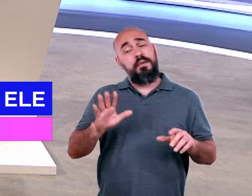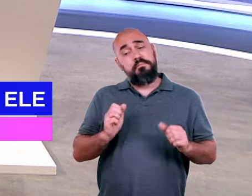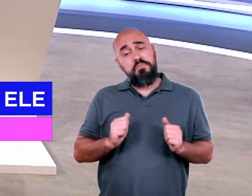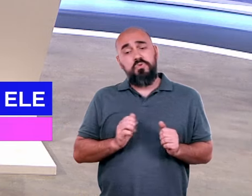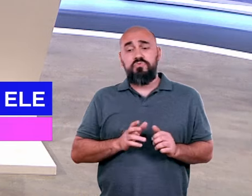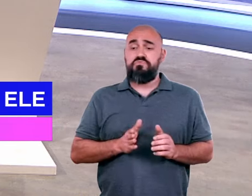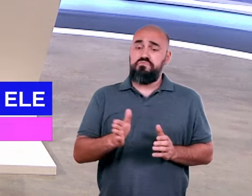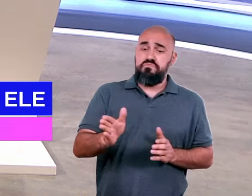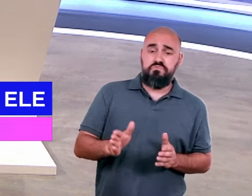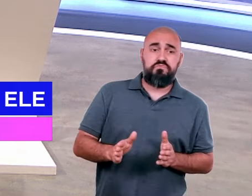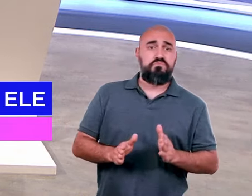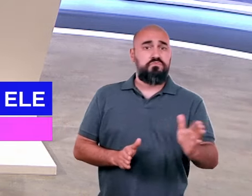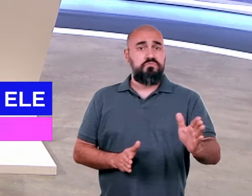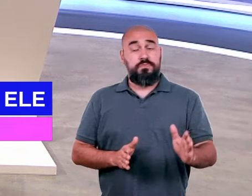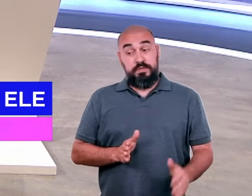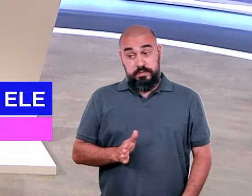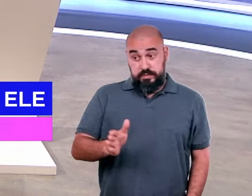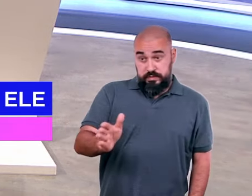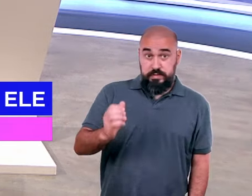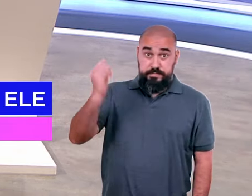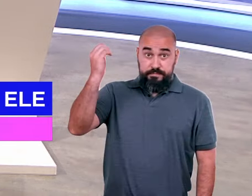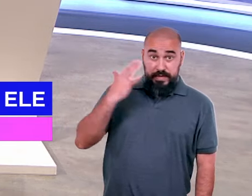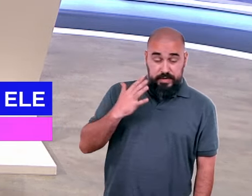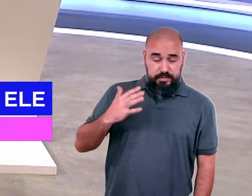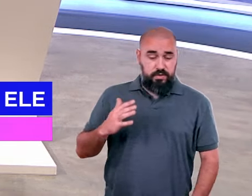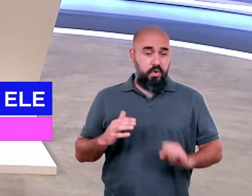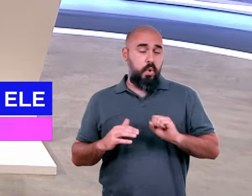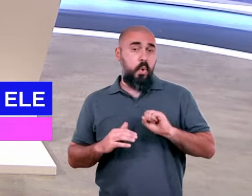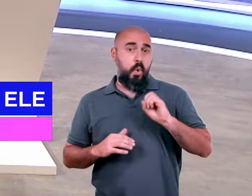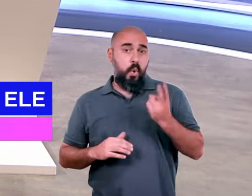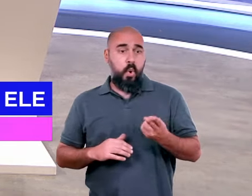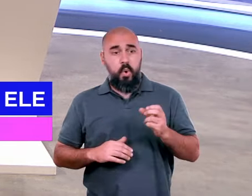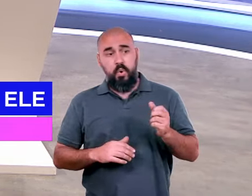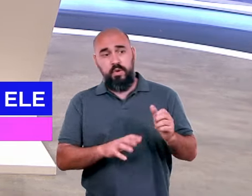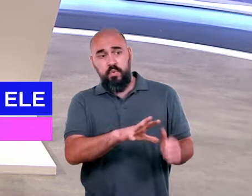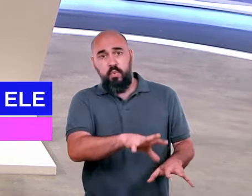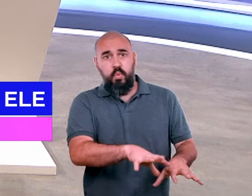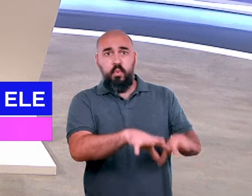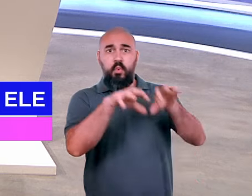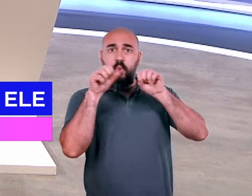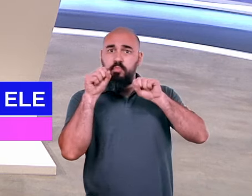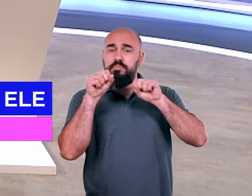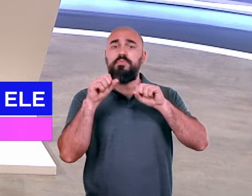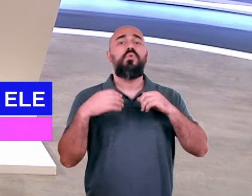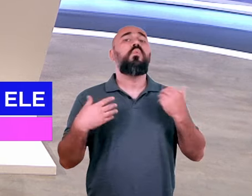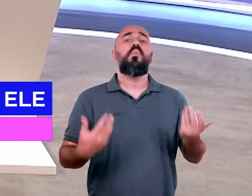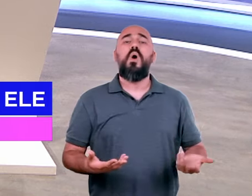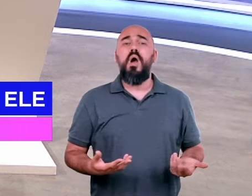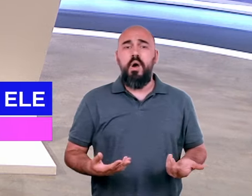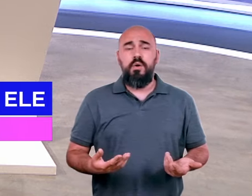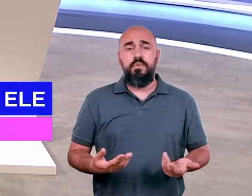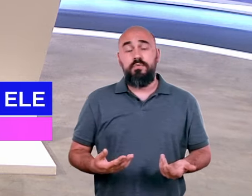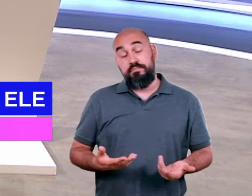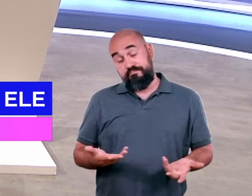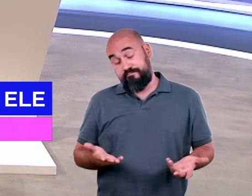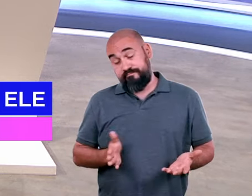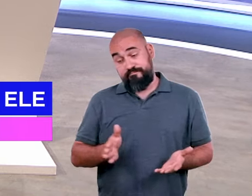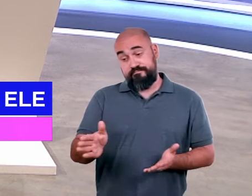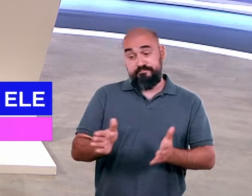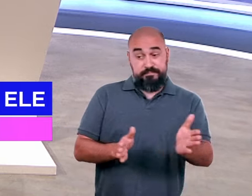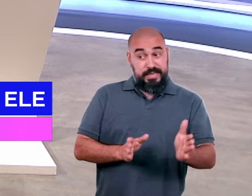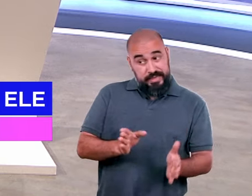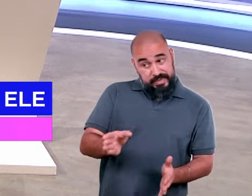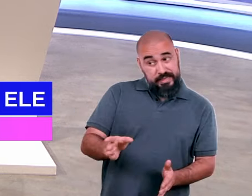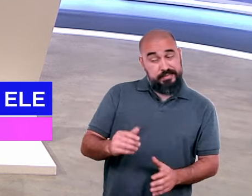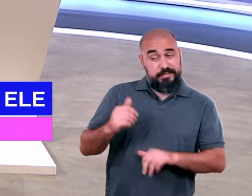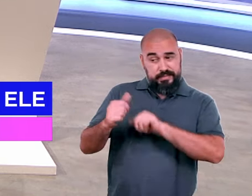ele coloca dois caminhos, o da bênção e da maldição. Ora, Deus espera que você escolha o da bênção, porque o da bênção é o da salvação, é o caminho da